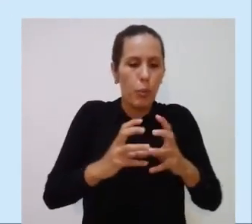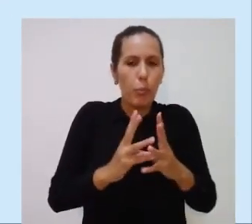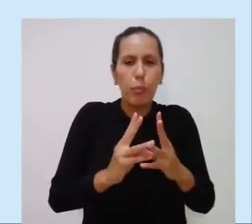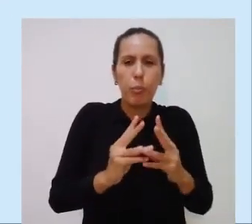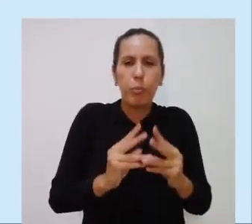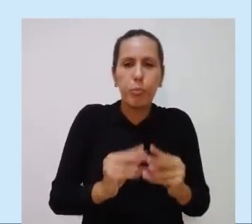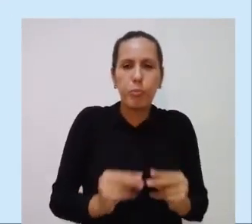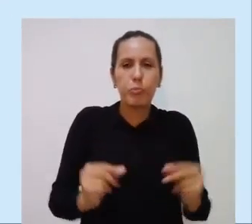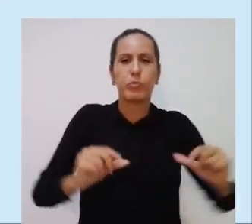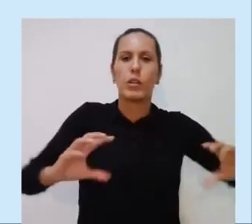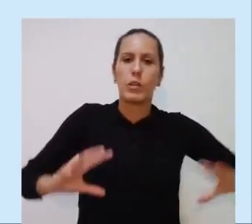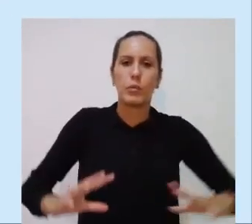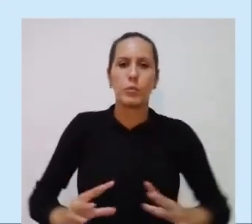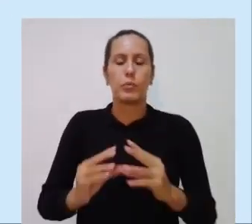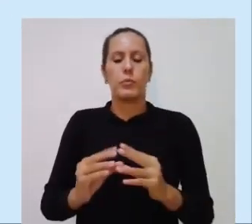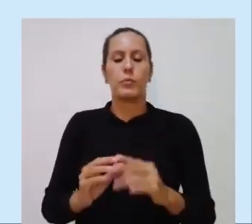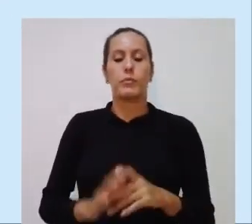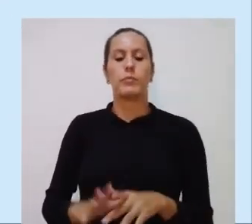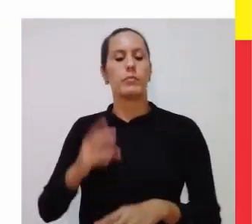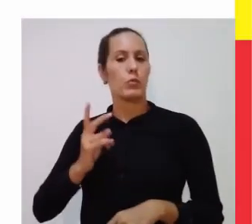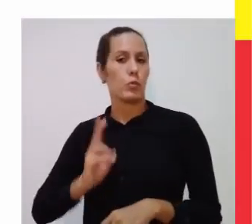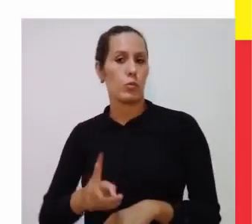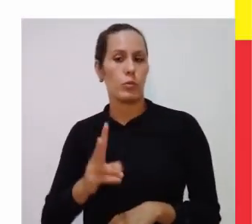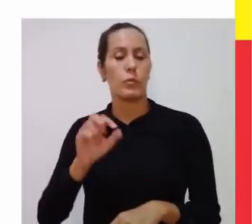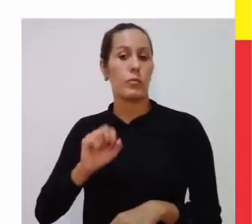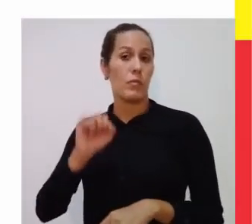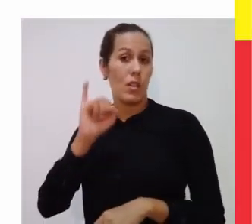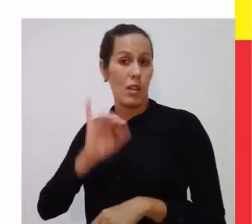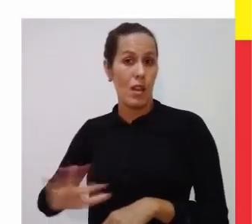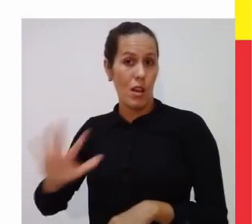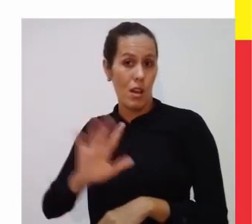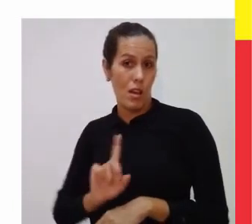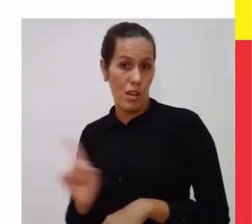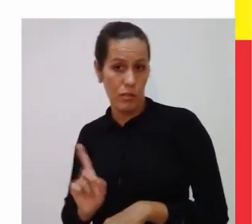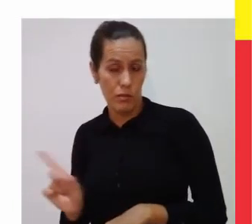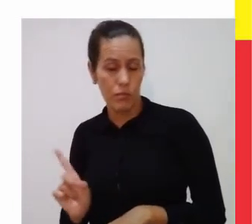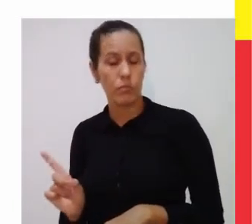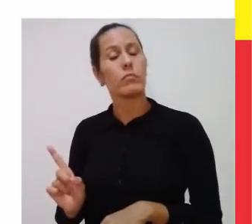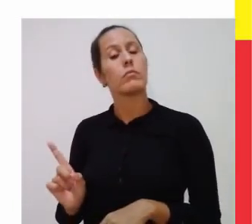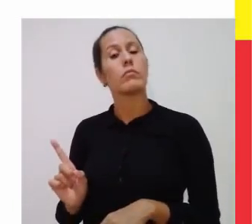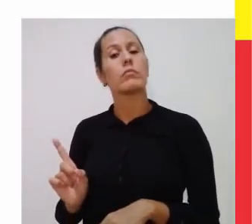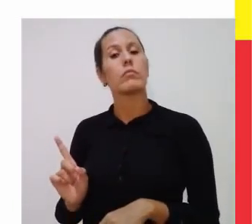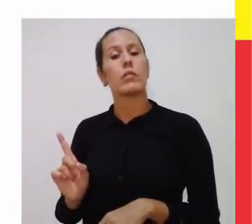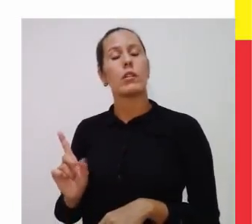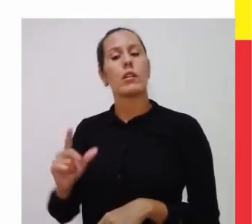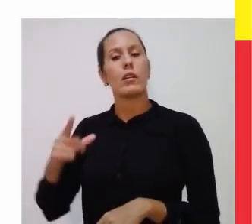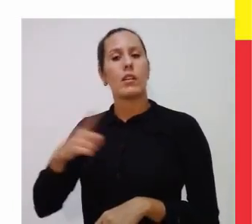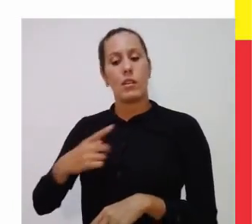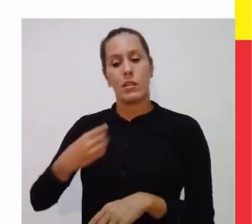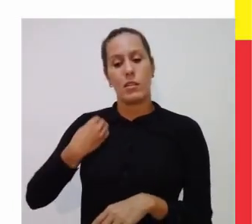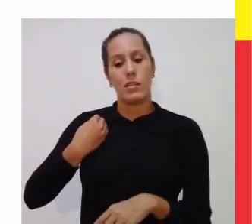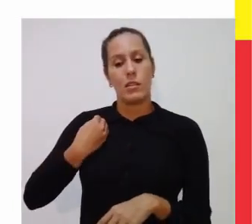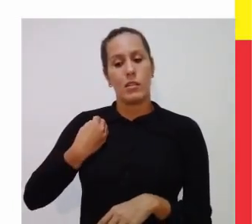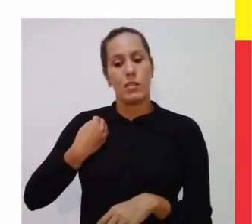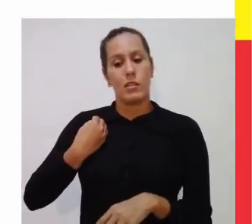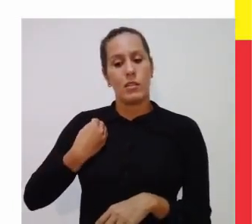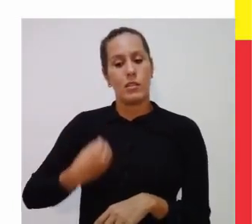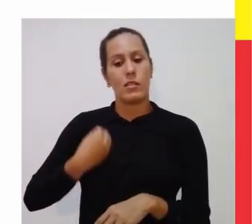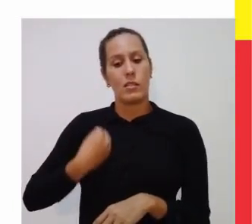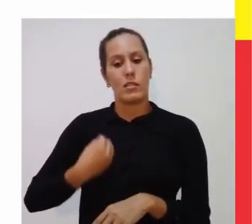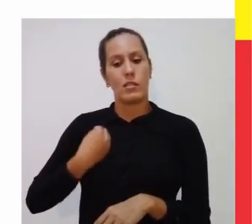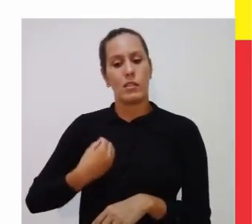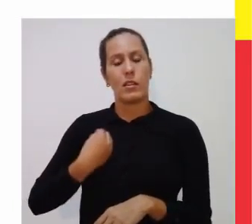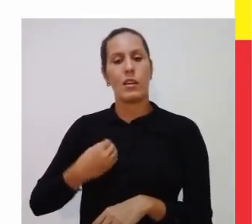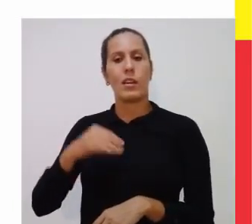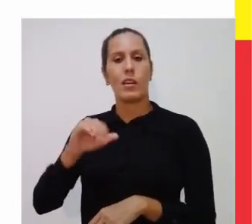mesmo lugar, ok? Vamos continuar, gente. Nessa próxima imagem, como vocês estão observando, certo, gente? Existem aí,